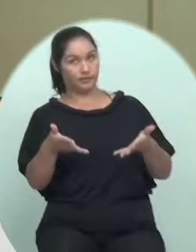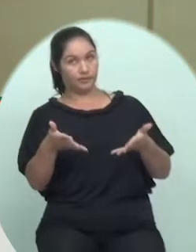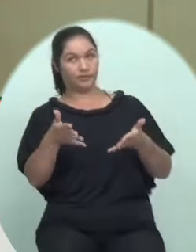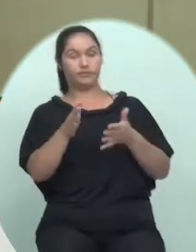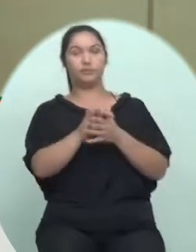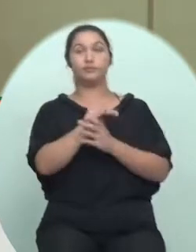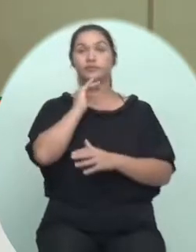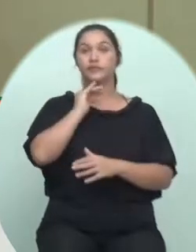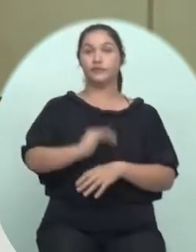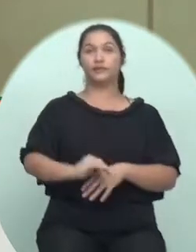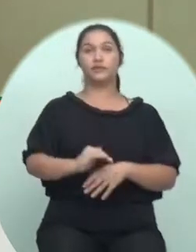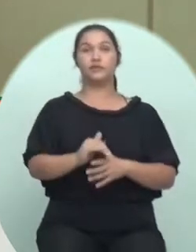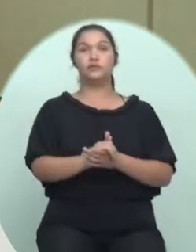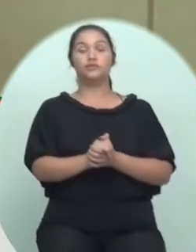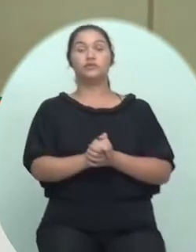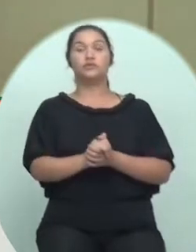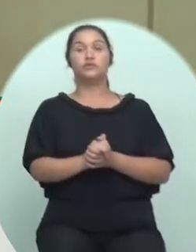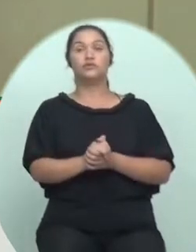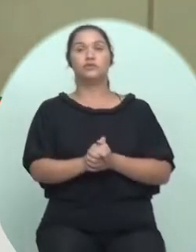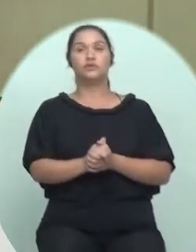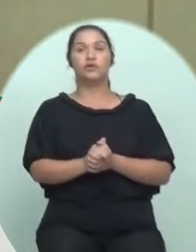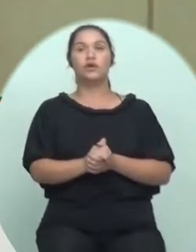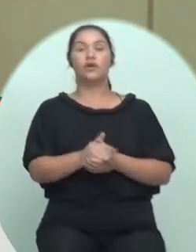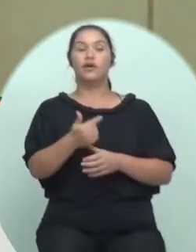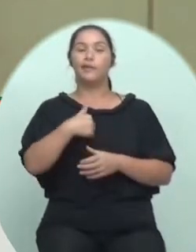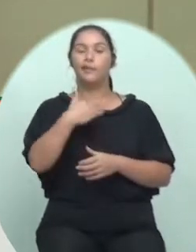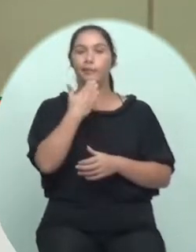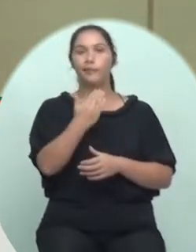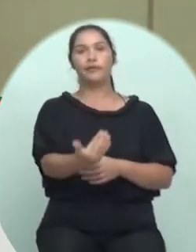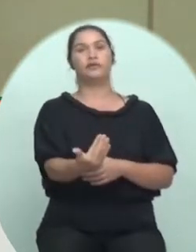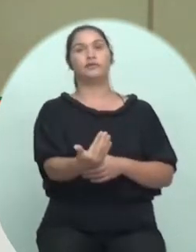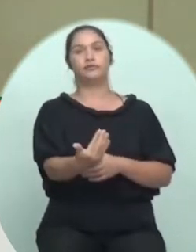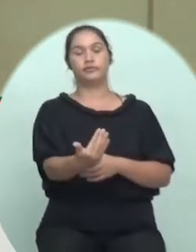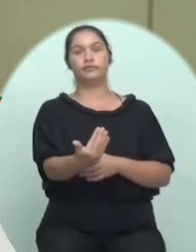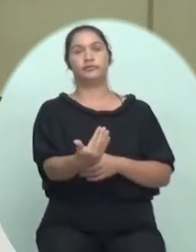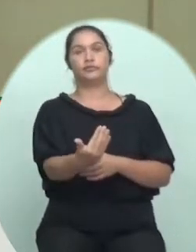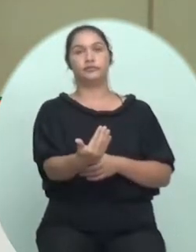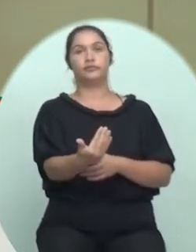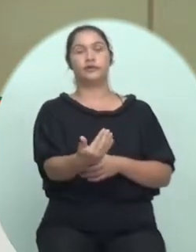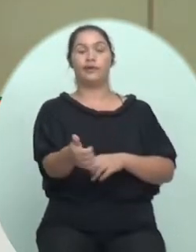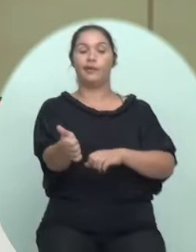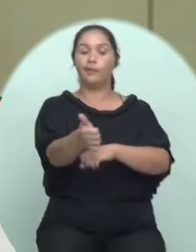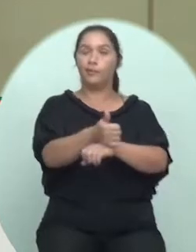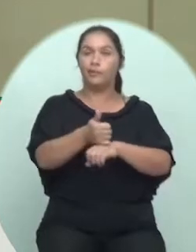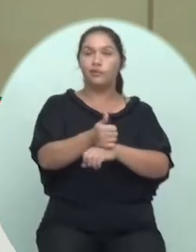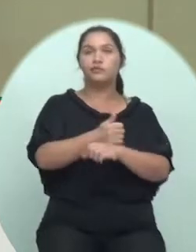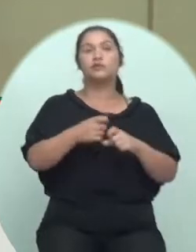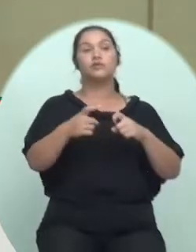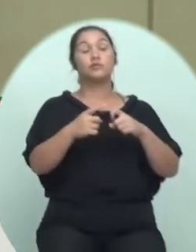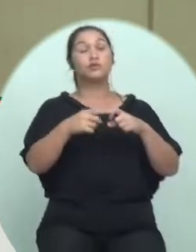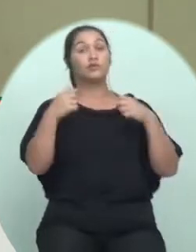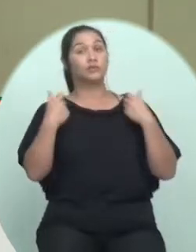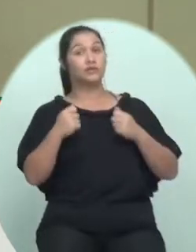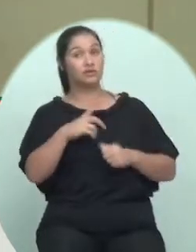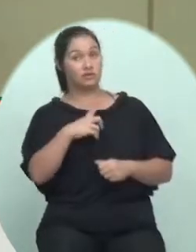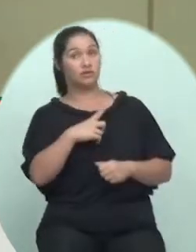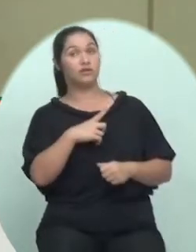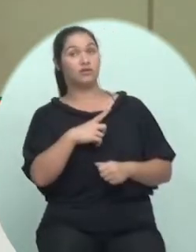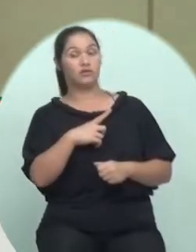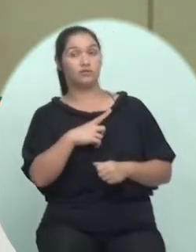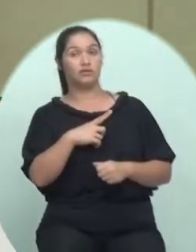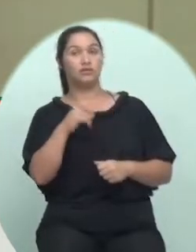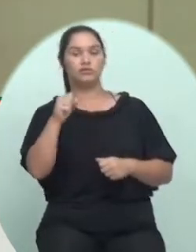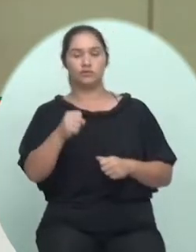nessa tarde, nessa tribuna, uma cobrança com relação a essa questão dos profissionais médicos, dos postos de saúde,